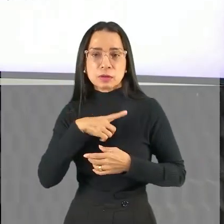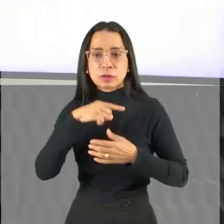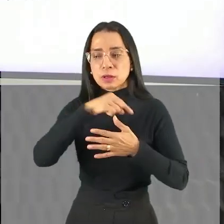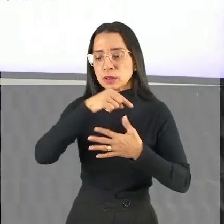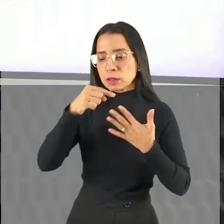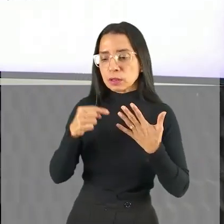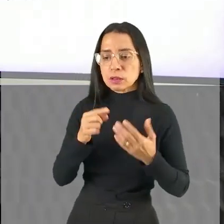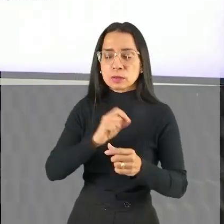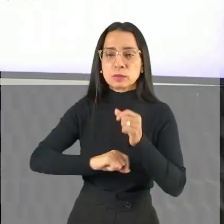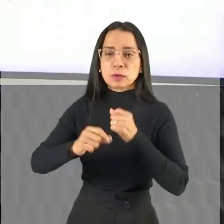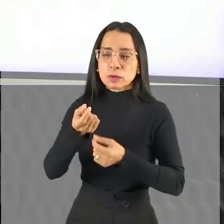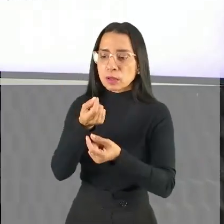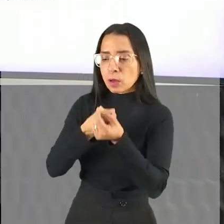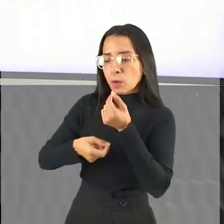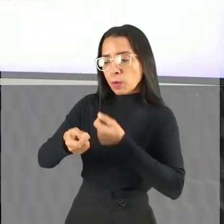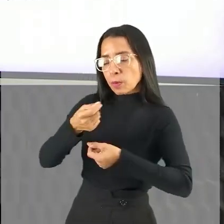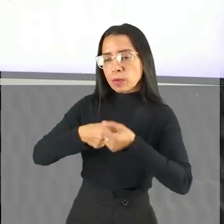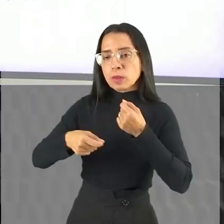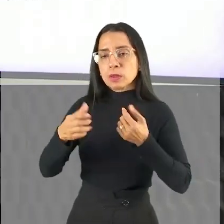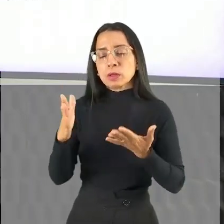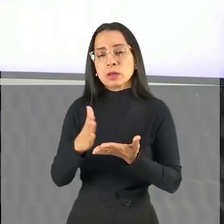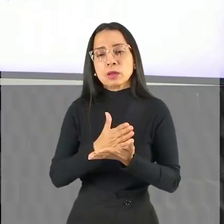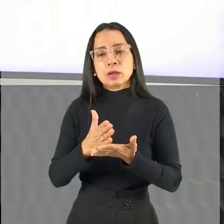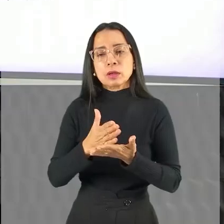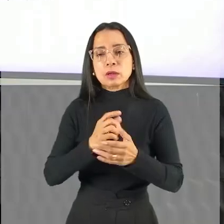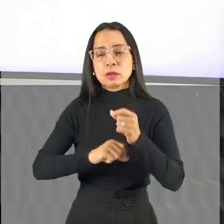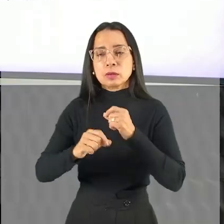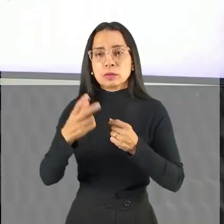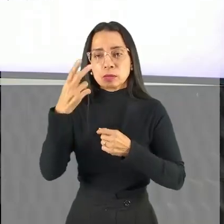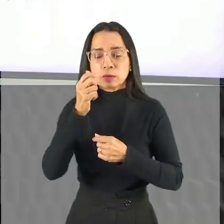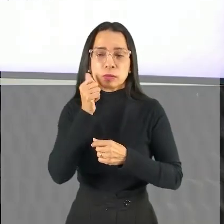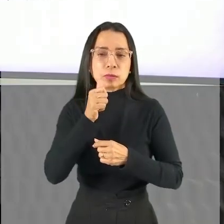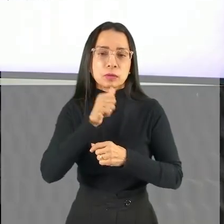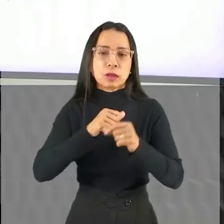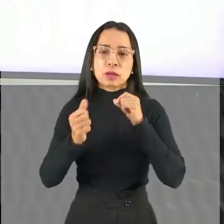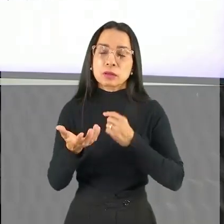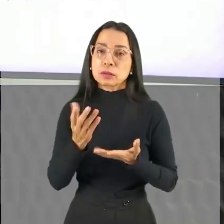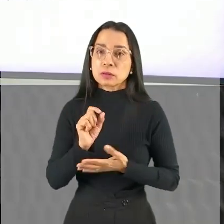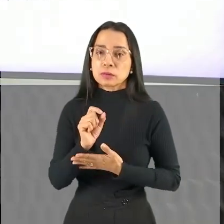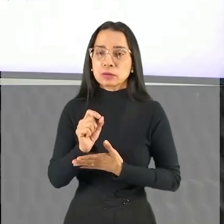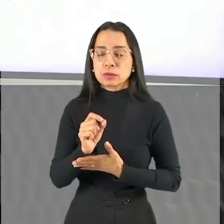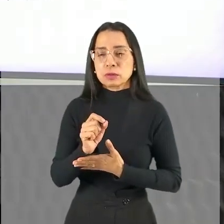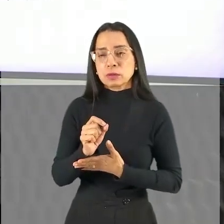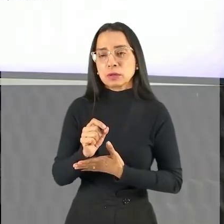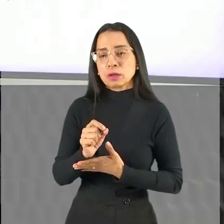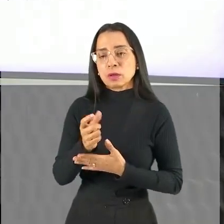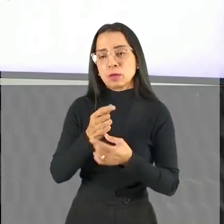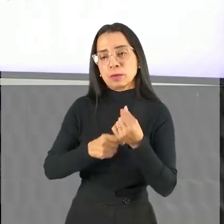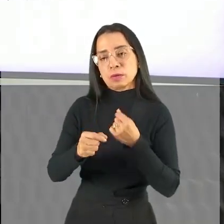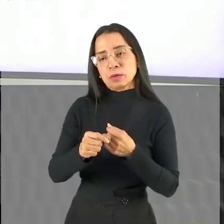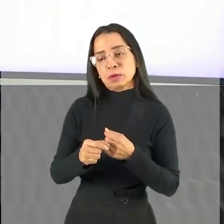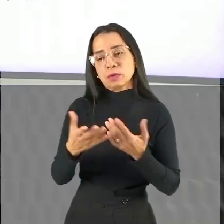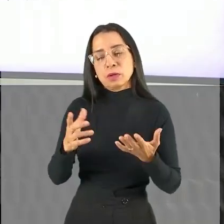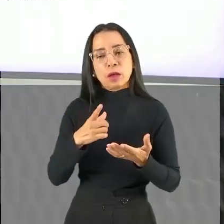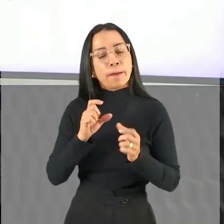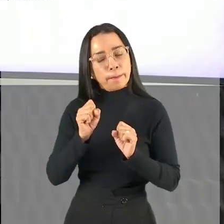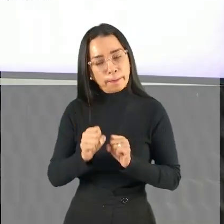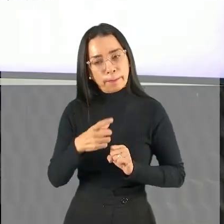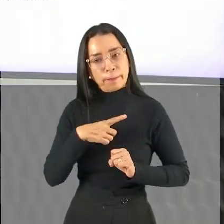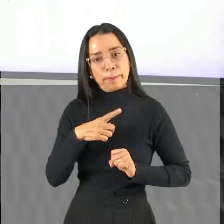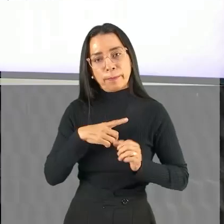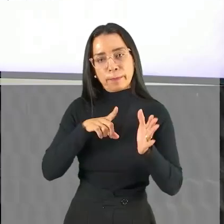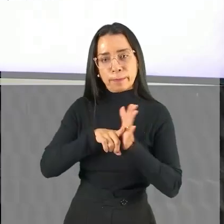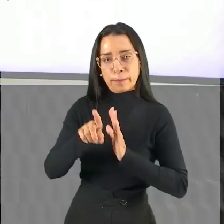aspecto da comercialização, e algumas dessas grandes mulheres eram comerciantes. E aí eu aposto que talvez possa vir uma questão aí, não sei se